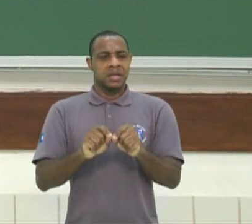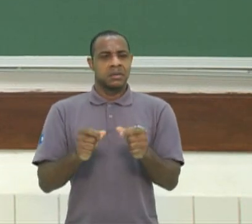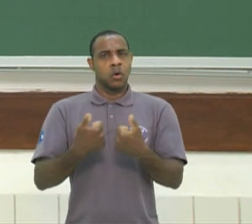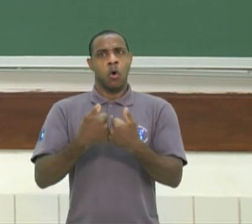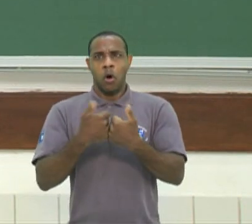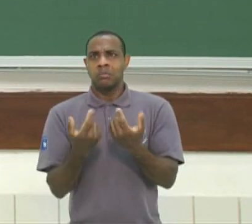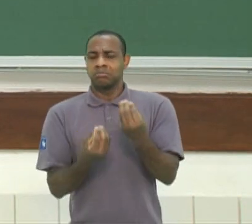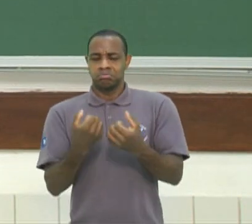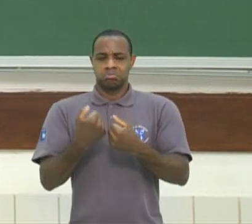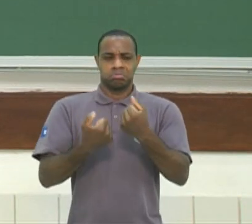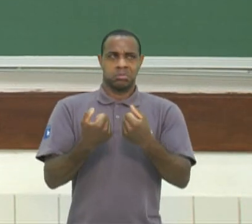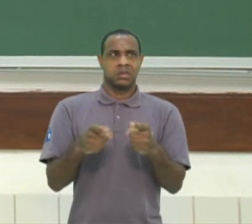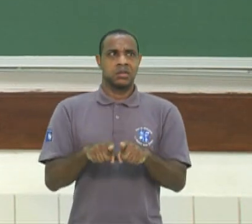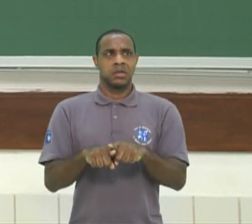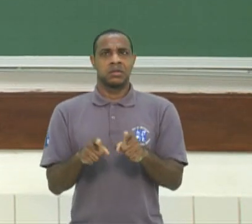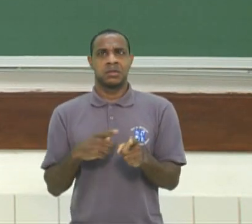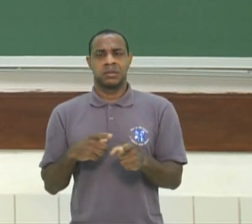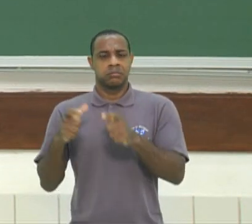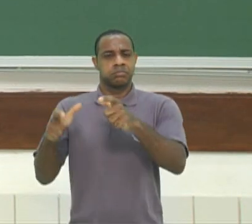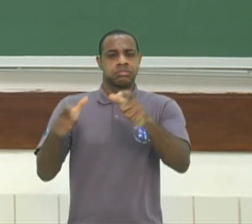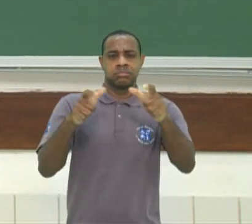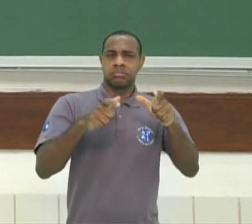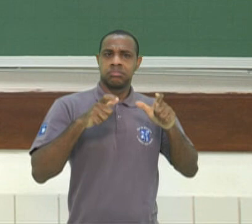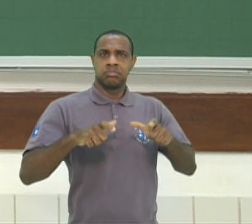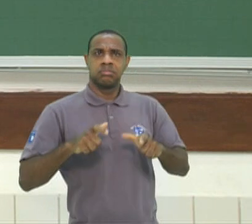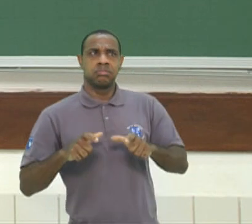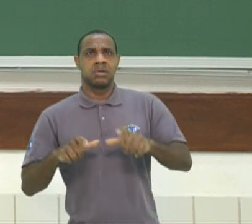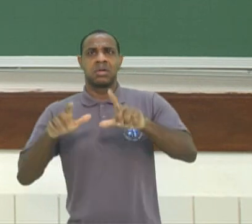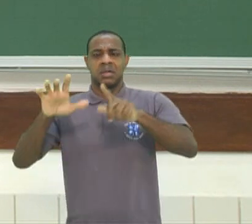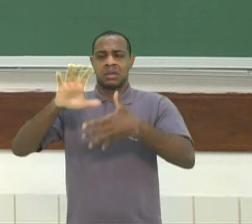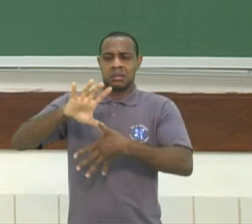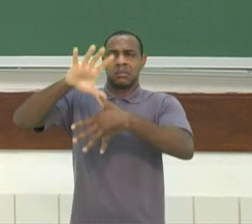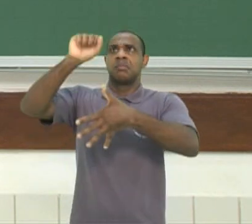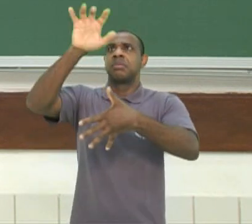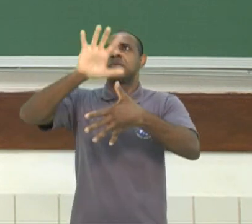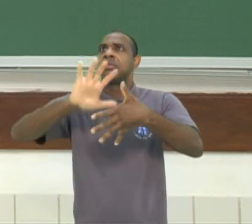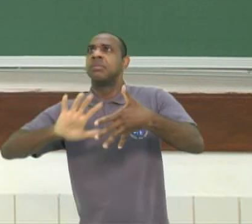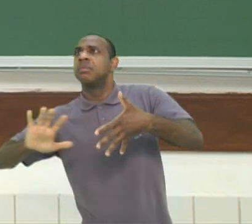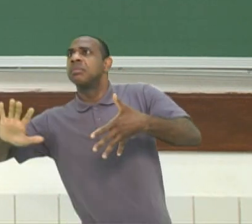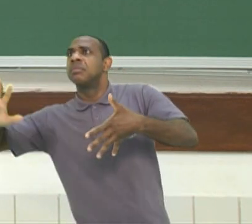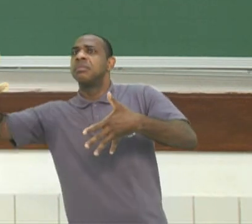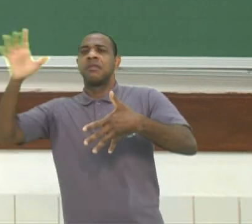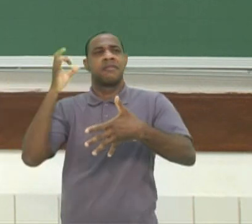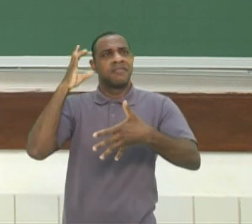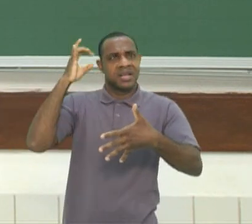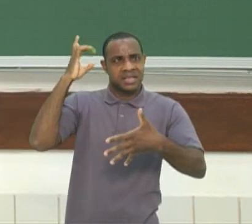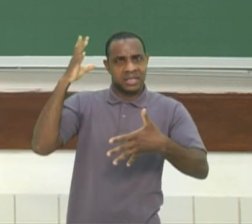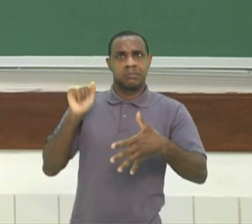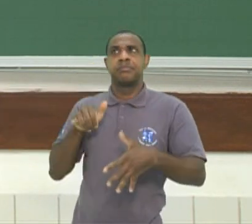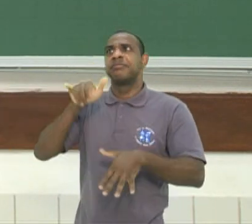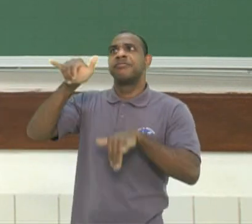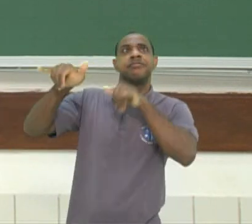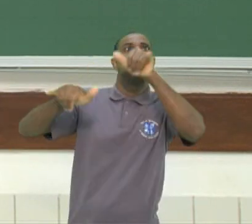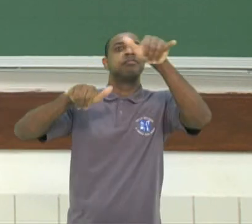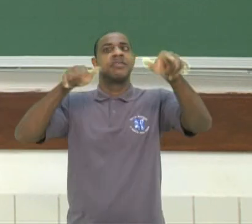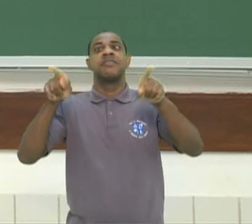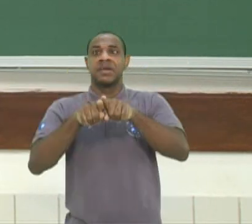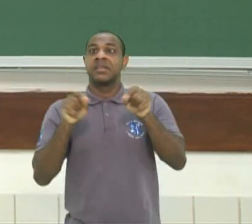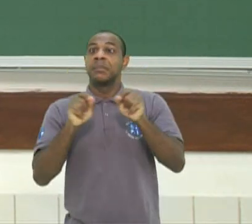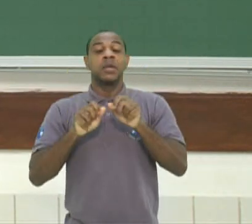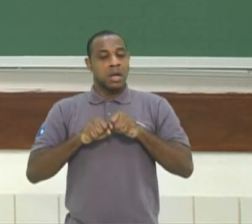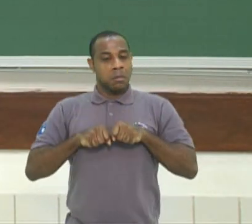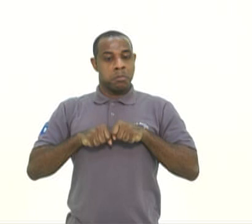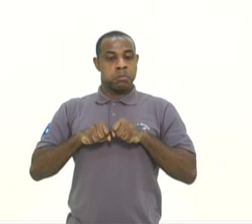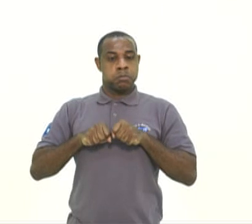nós possamos estar nos diferentes continentes com tamanha facilidade, fez com que o vírus também se propagasse. Ou seja,